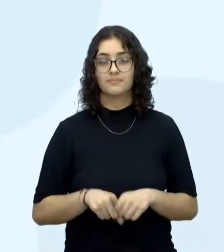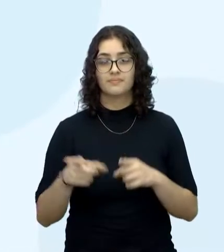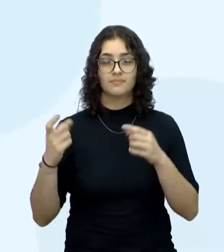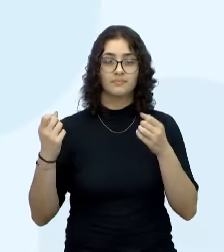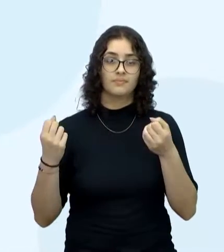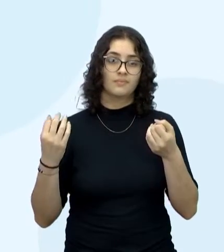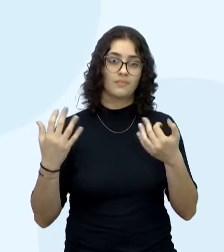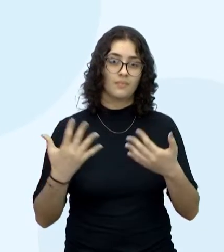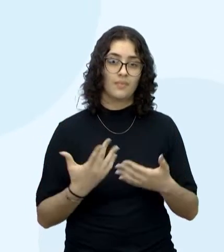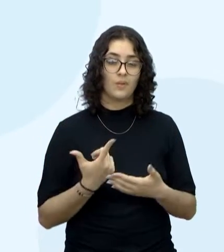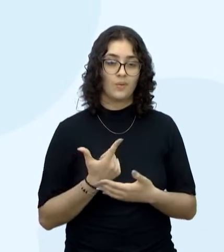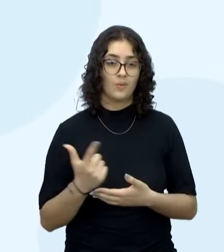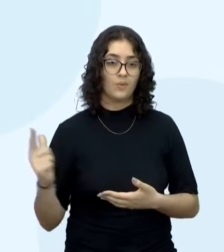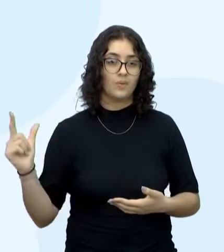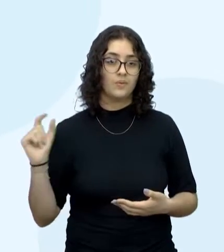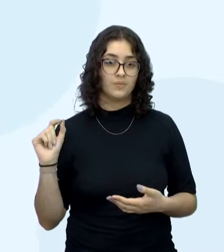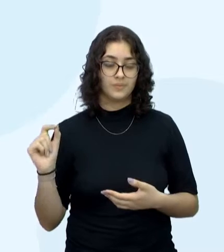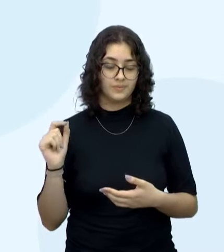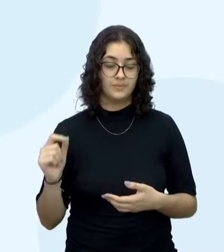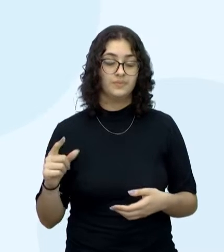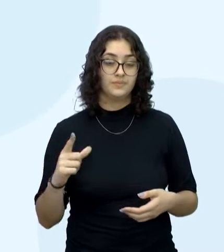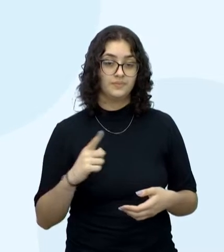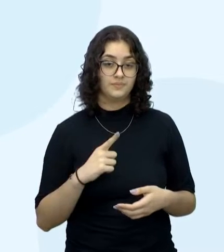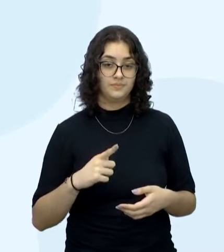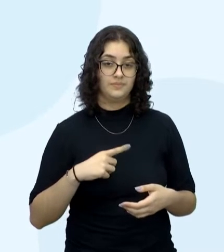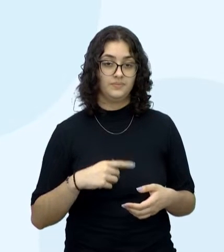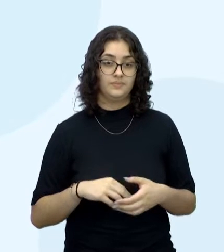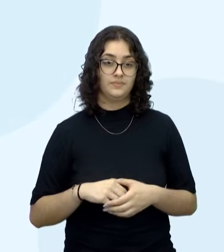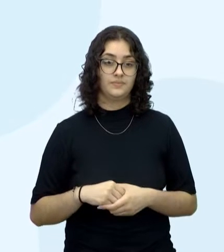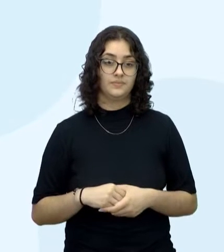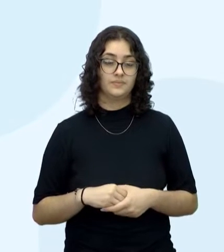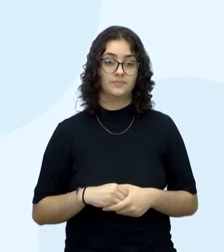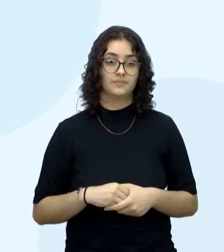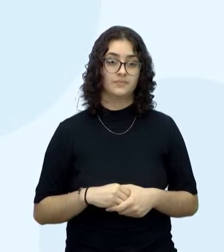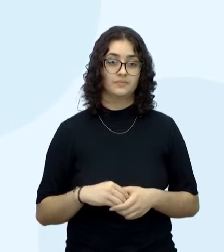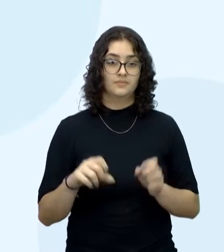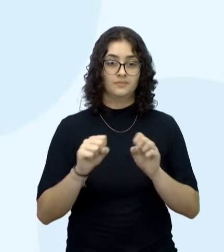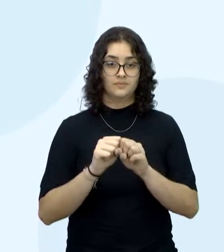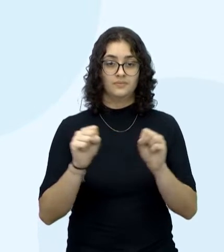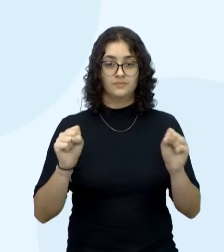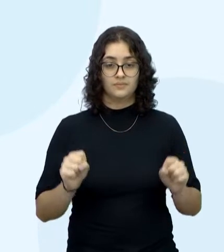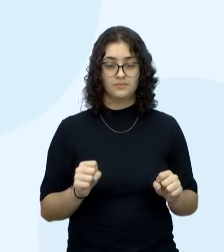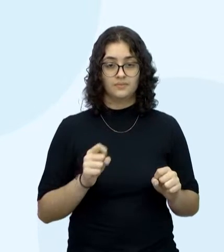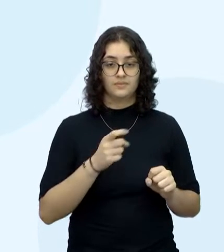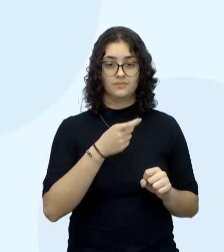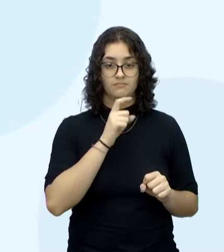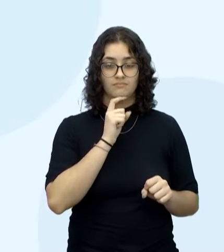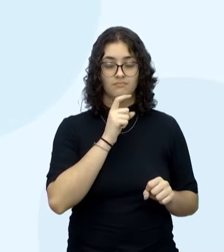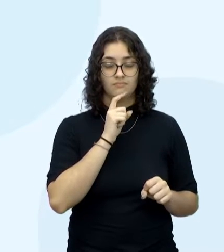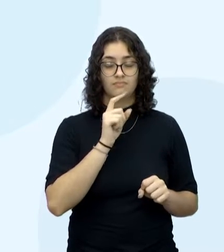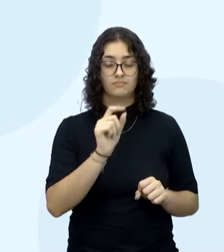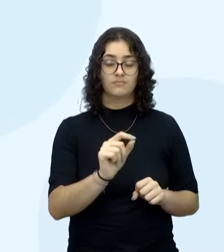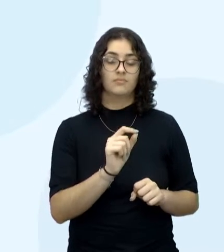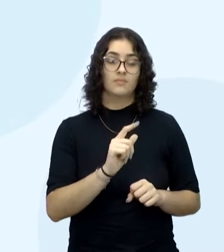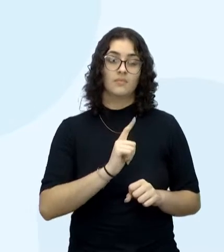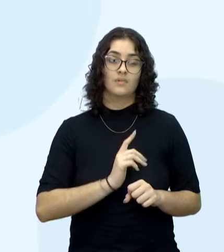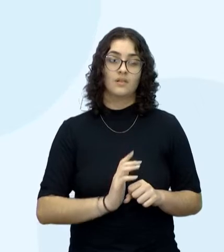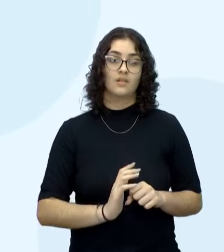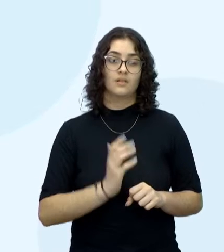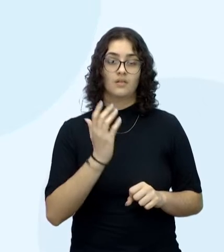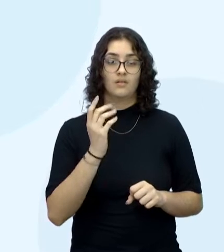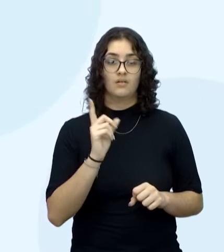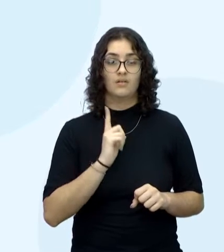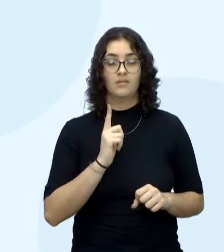de outro efluente que afeta esses modos de vida, são sistemas de refrigeração, que causam a